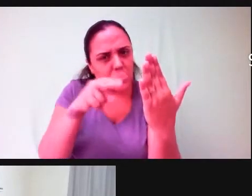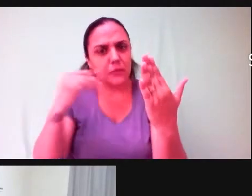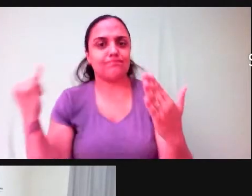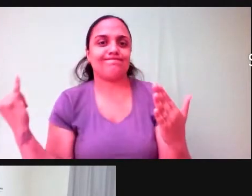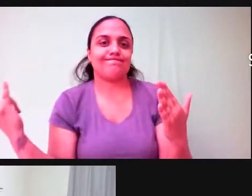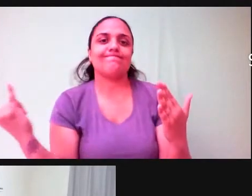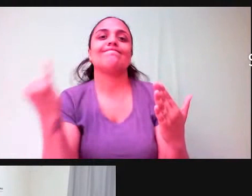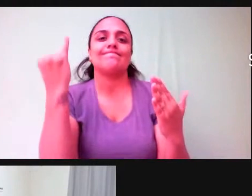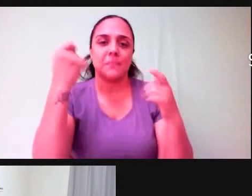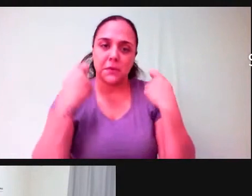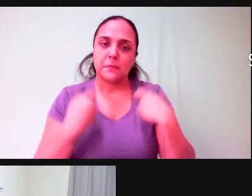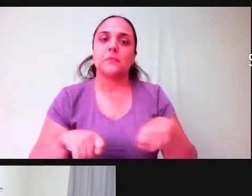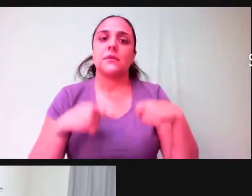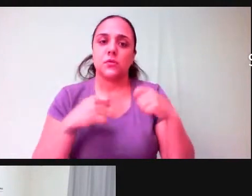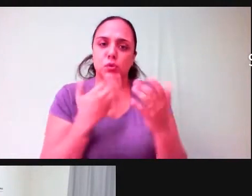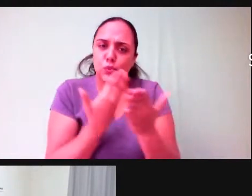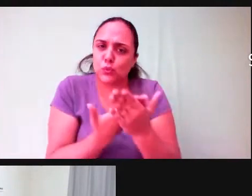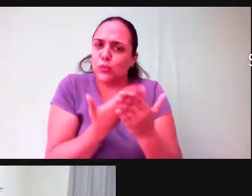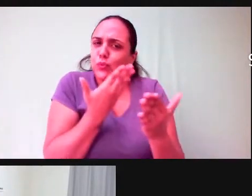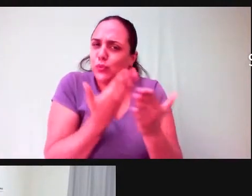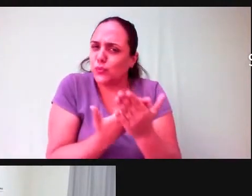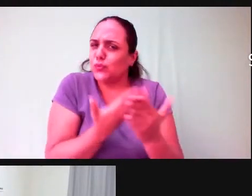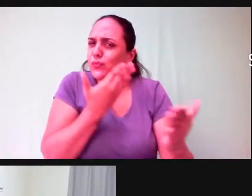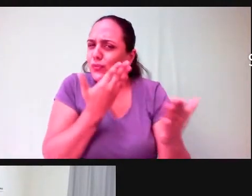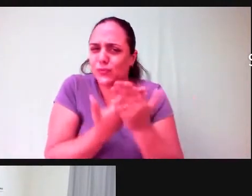estarem conectados, estudando,